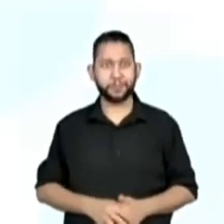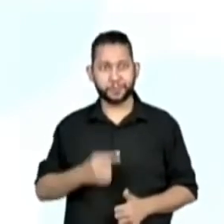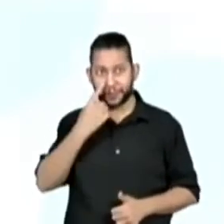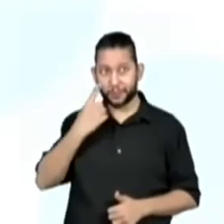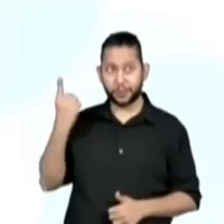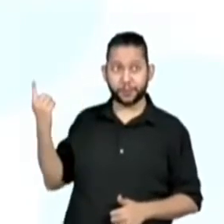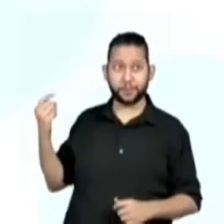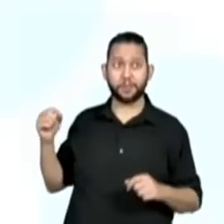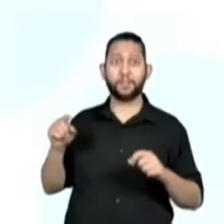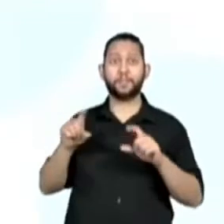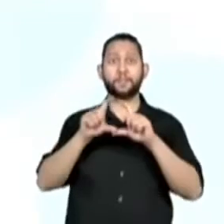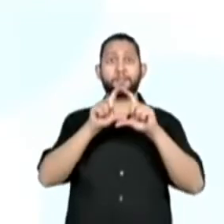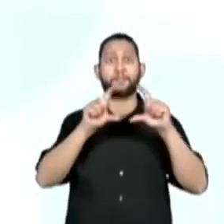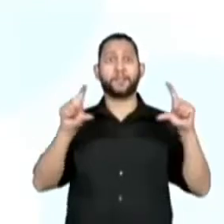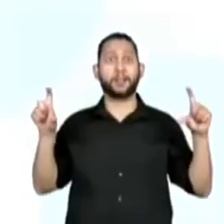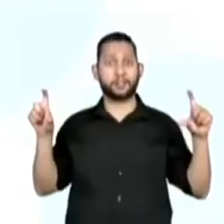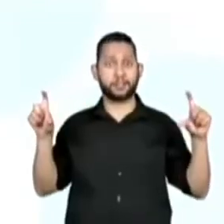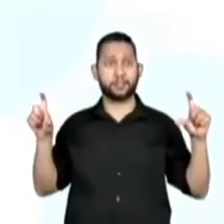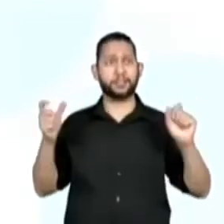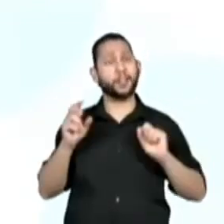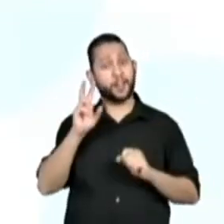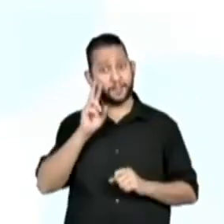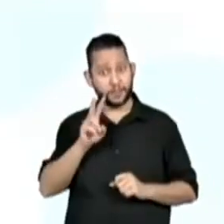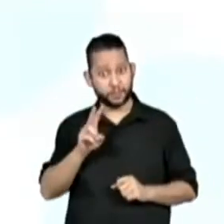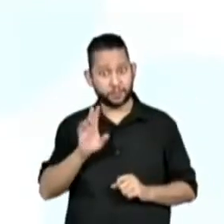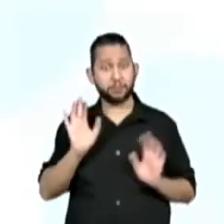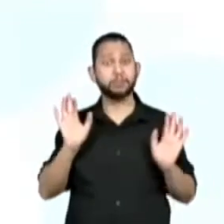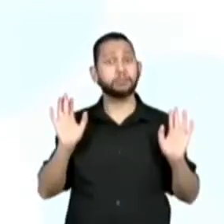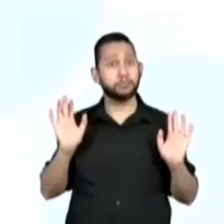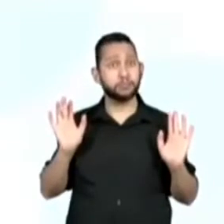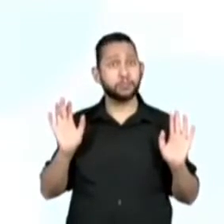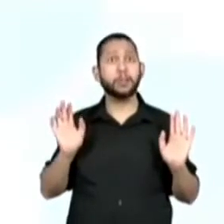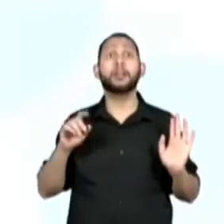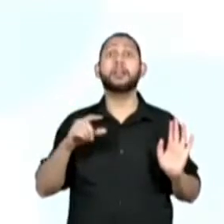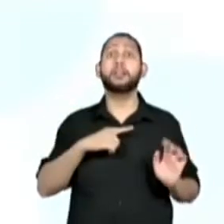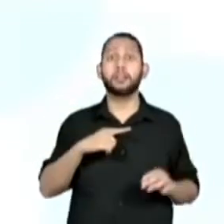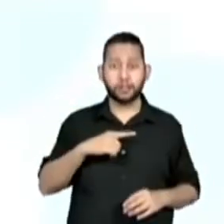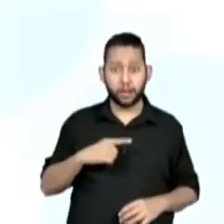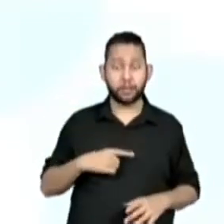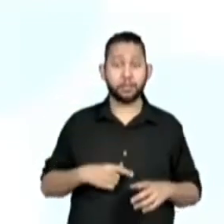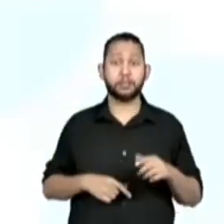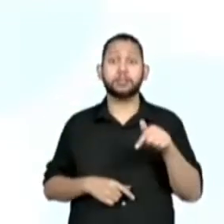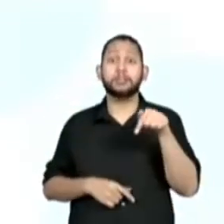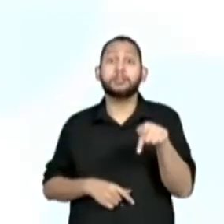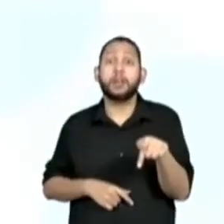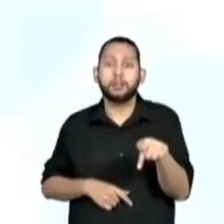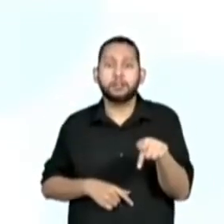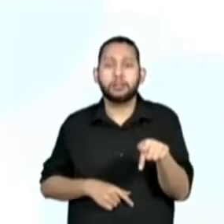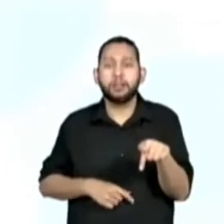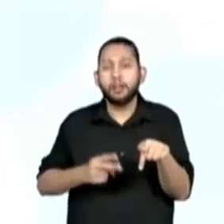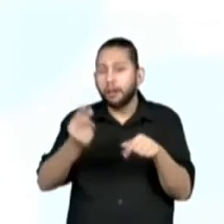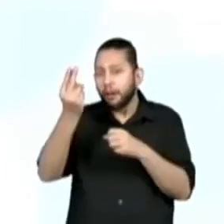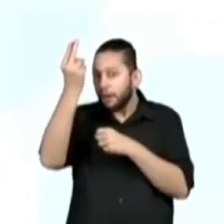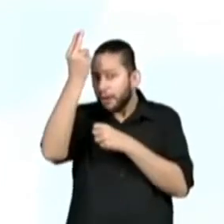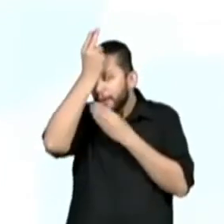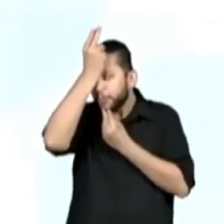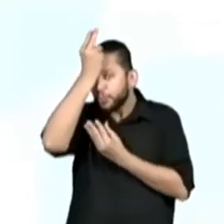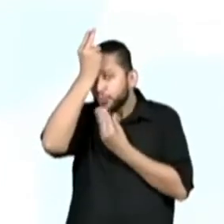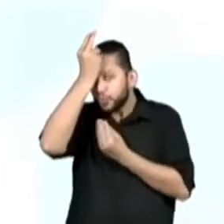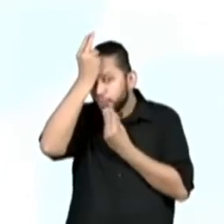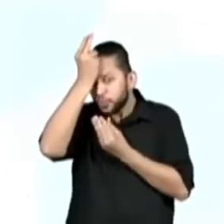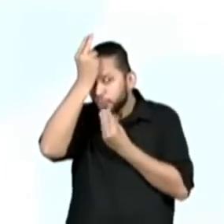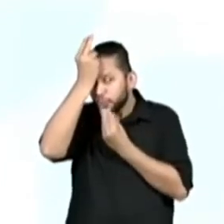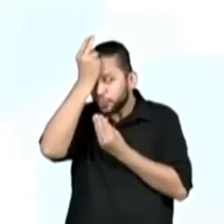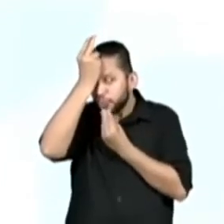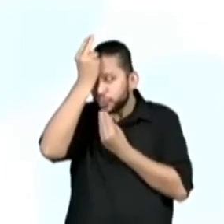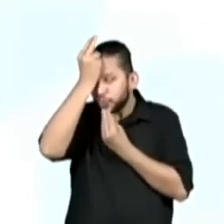primeira frase, nós já vimos que uma hipótese se confirmou, né? Sim. Que os personagens têm